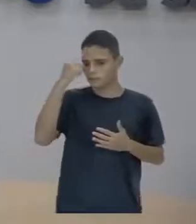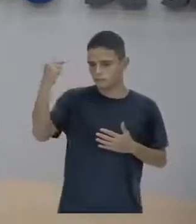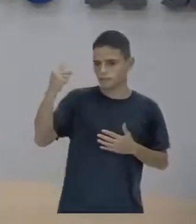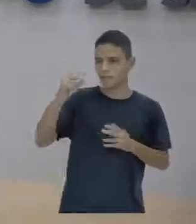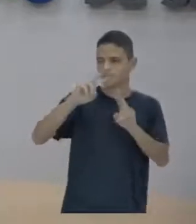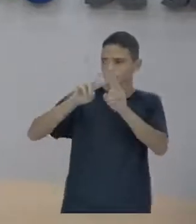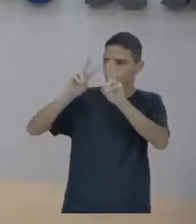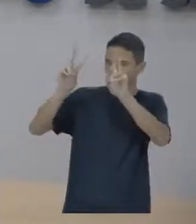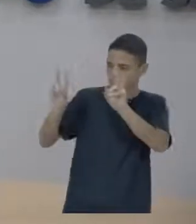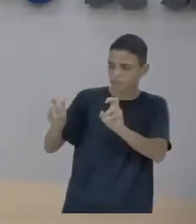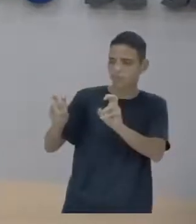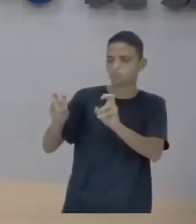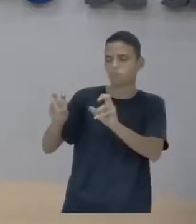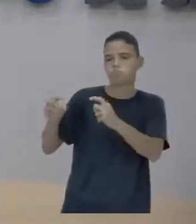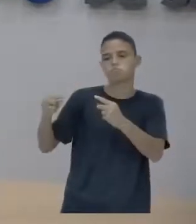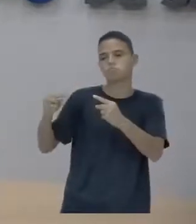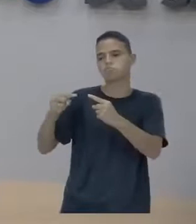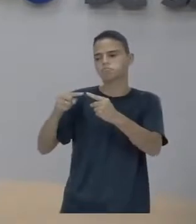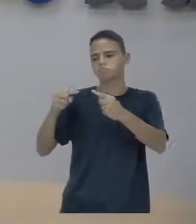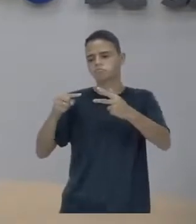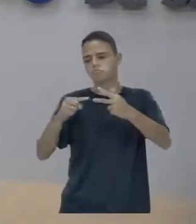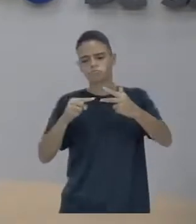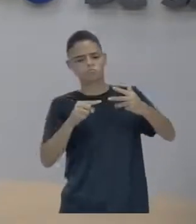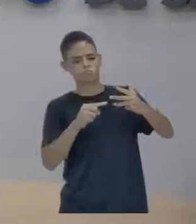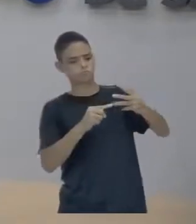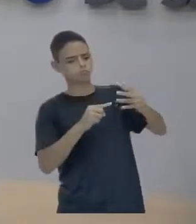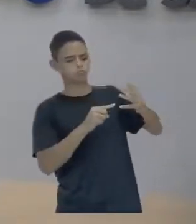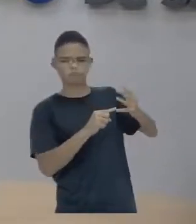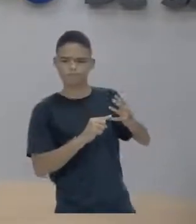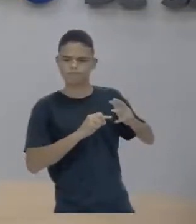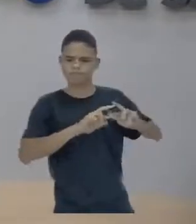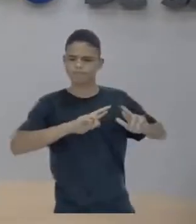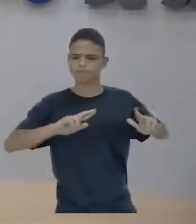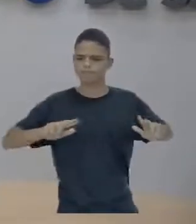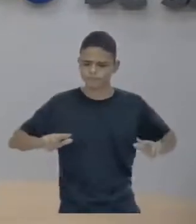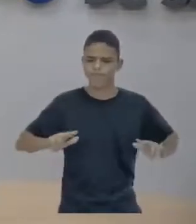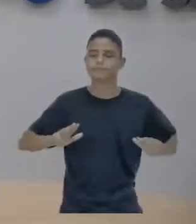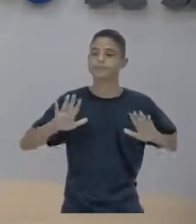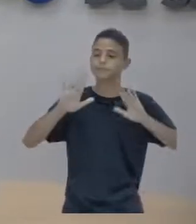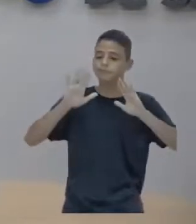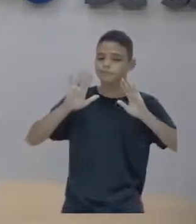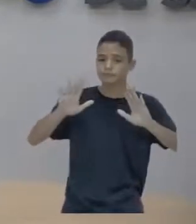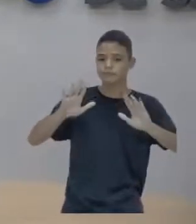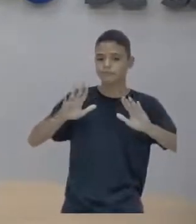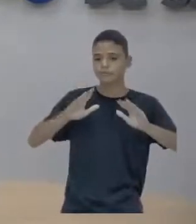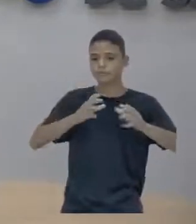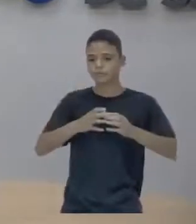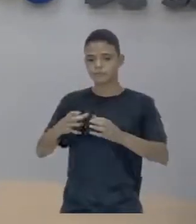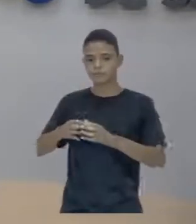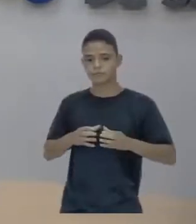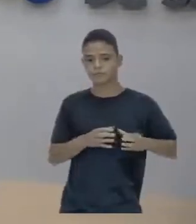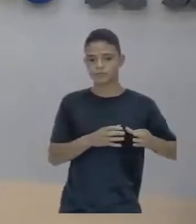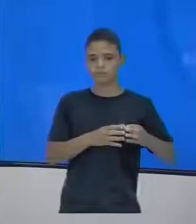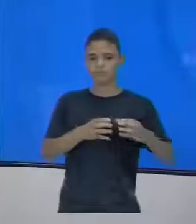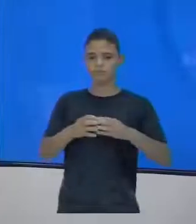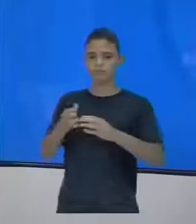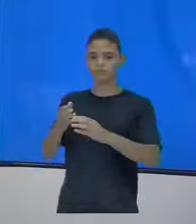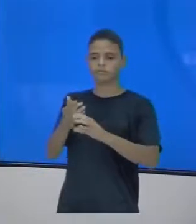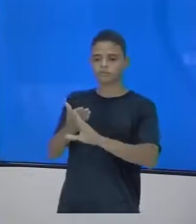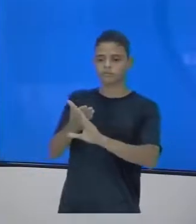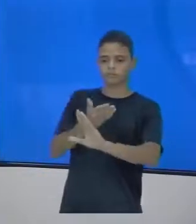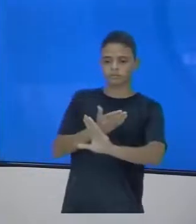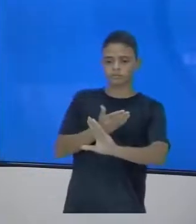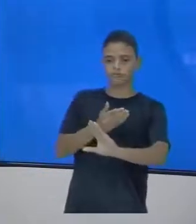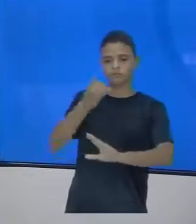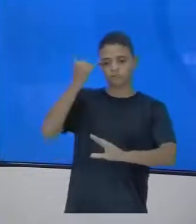aspectos, mas que não causem certa polarização, porque isso, com certeza, será evitado na redação do Enem. É